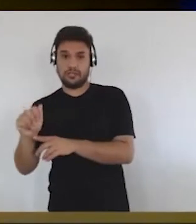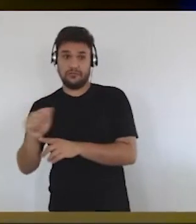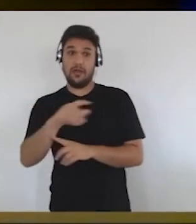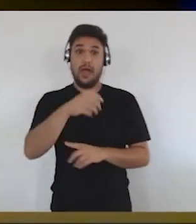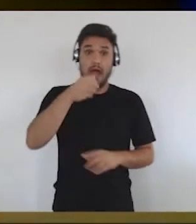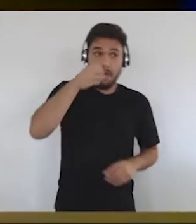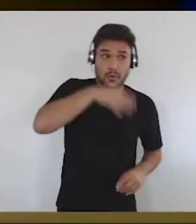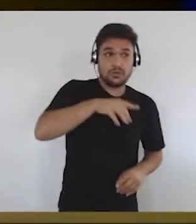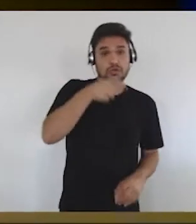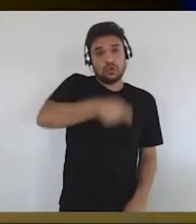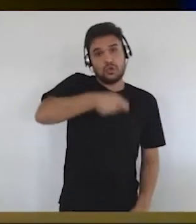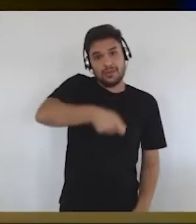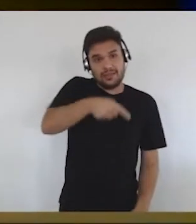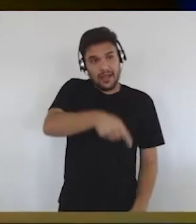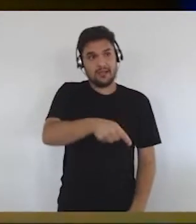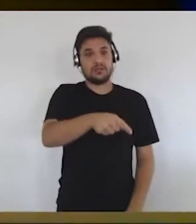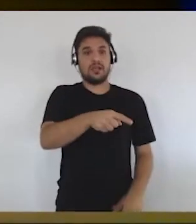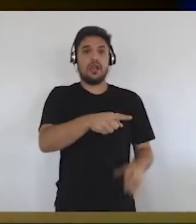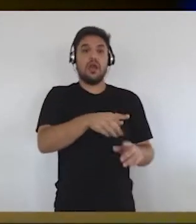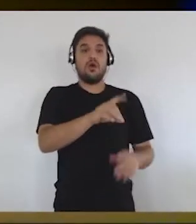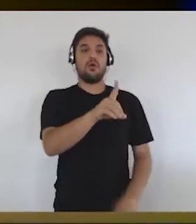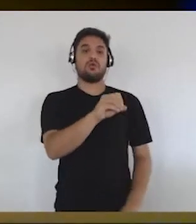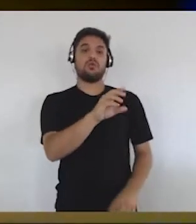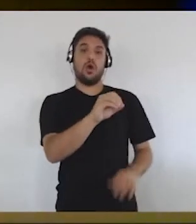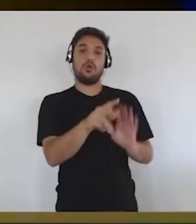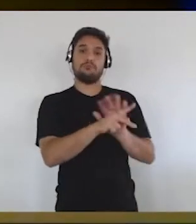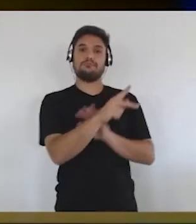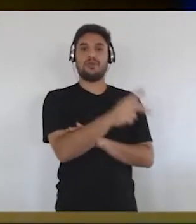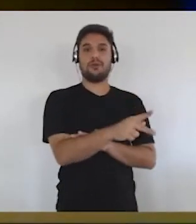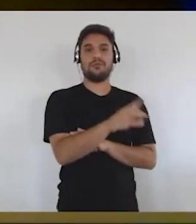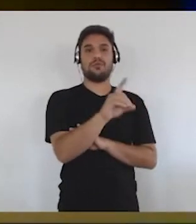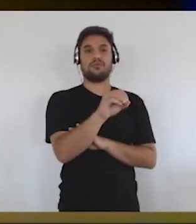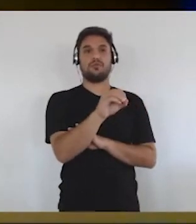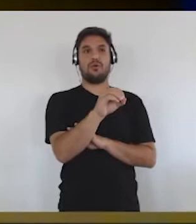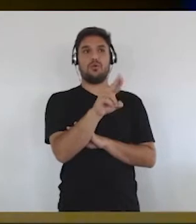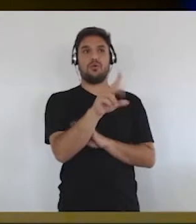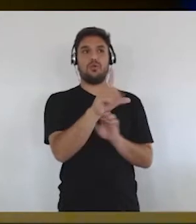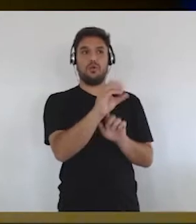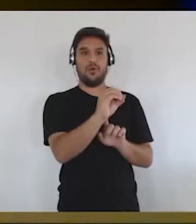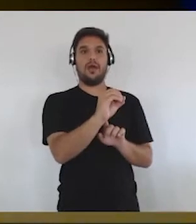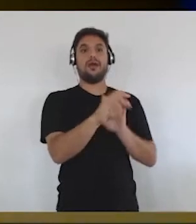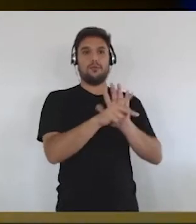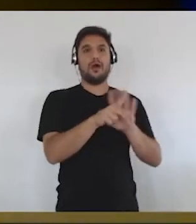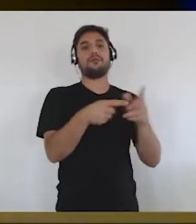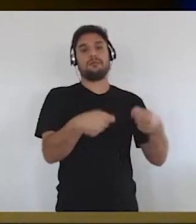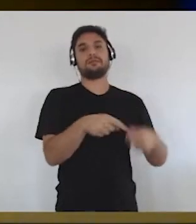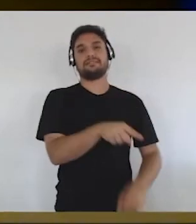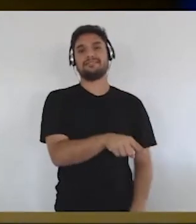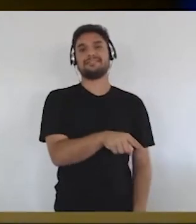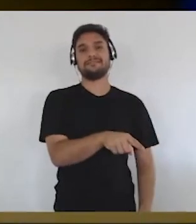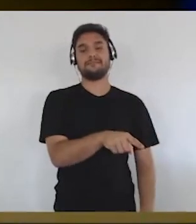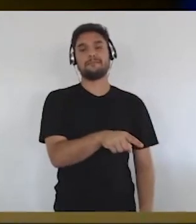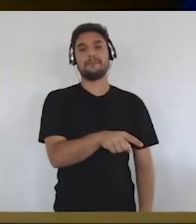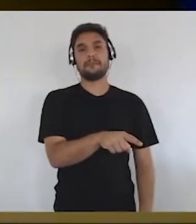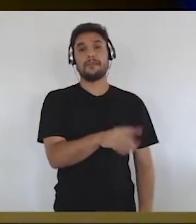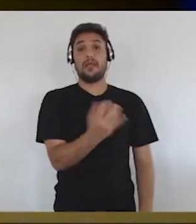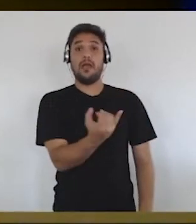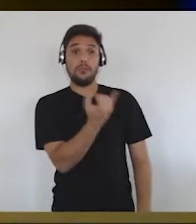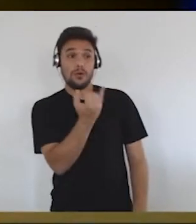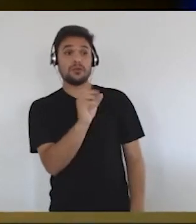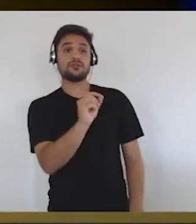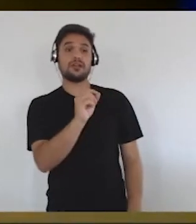de autoridade, a presença de dolo específico é necessária. Então, por isso, é importante